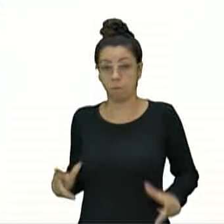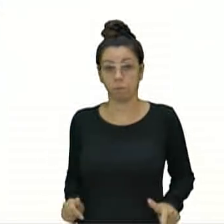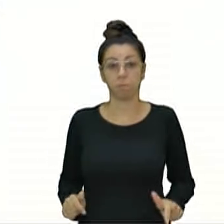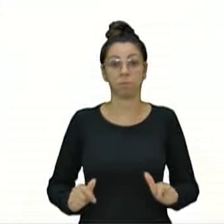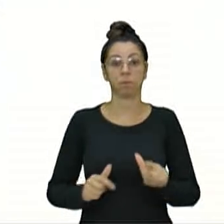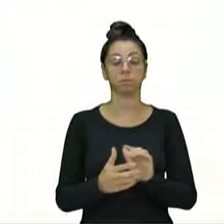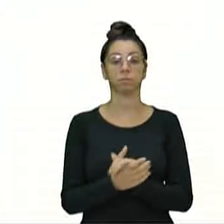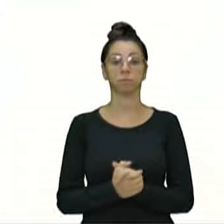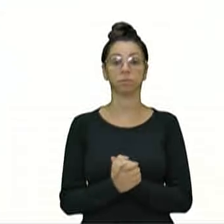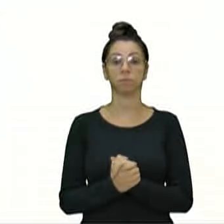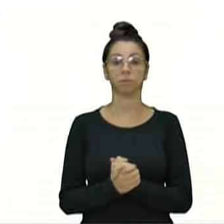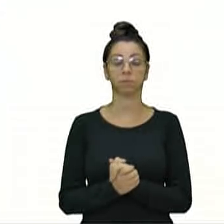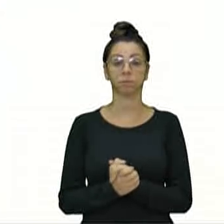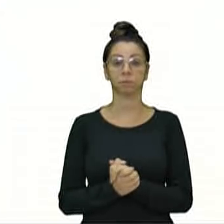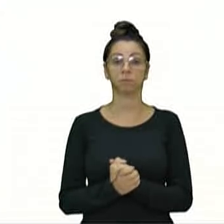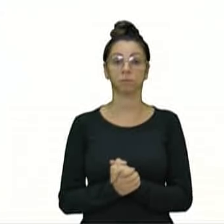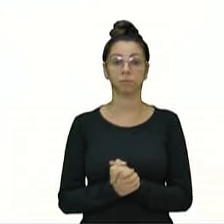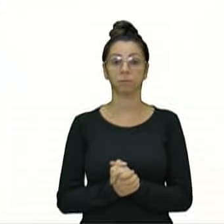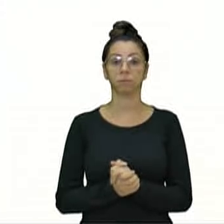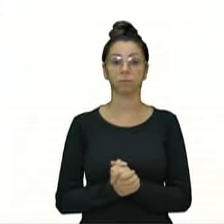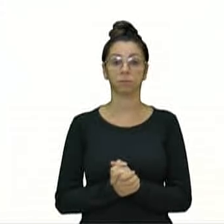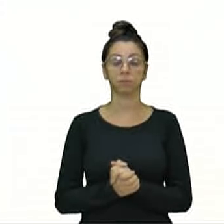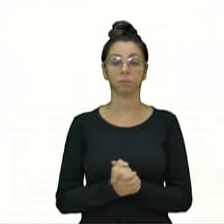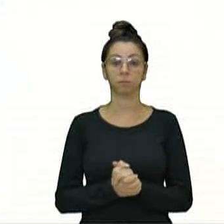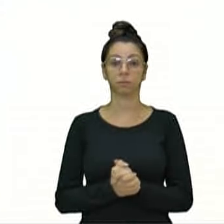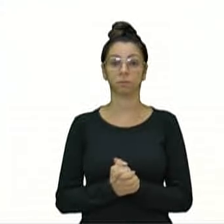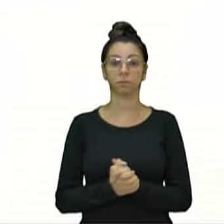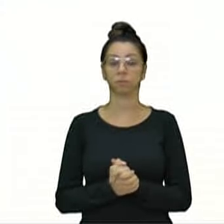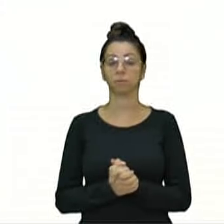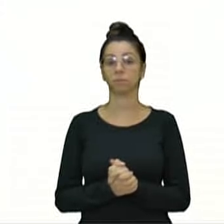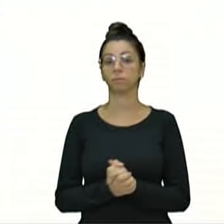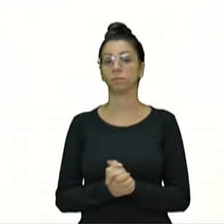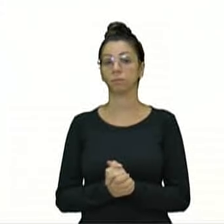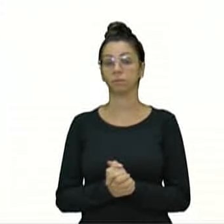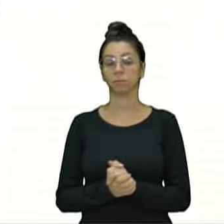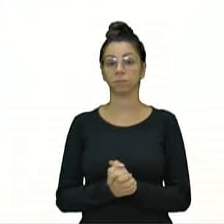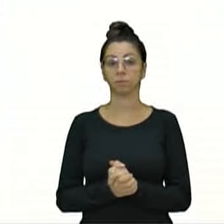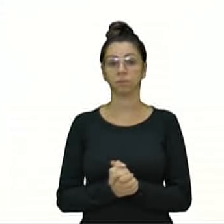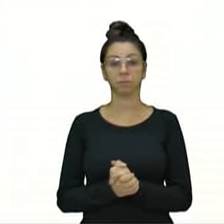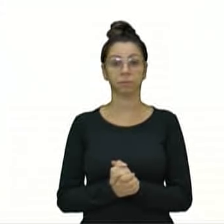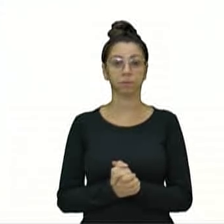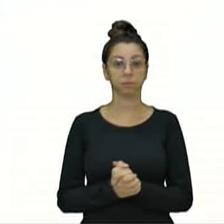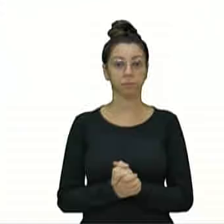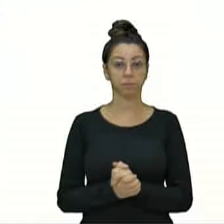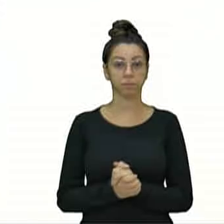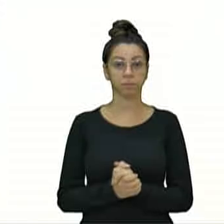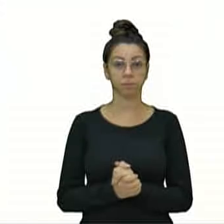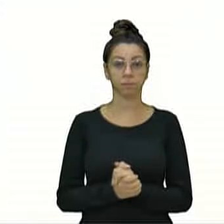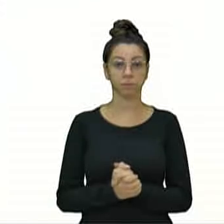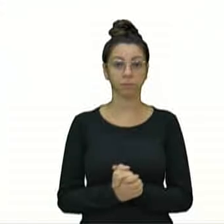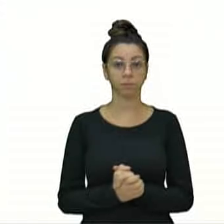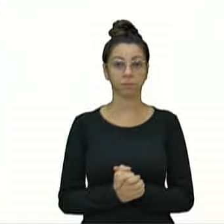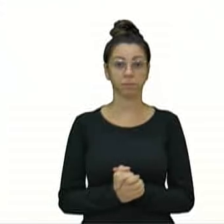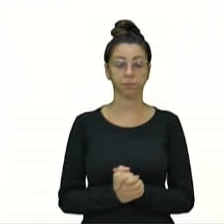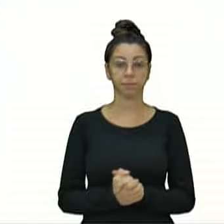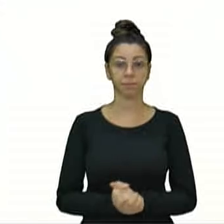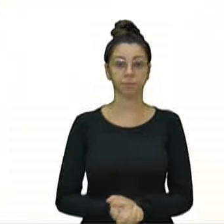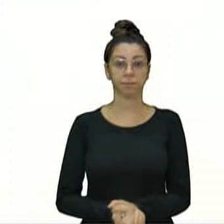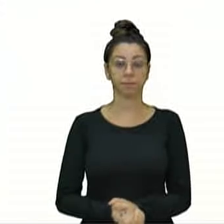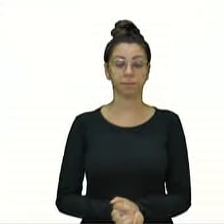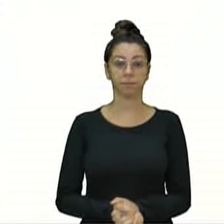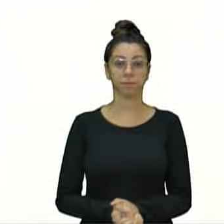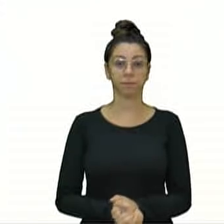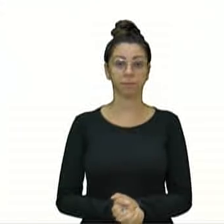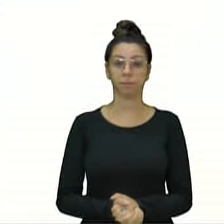always expected us to keep everything neat and in order. Now, I need not bother much about that